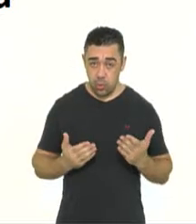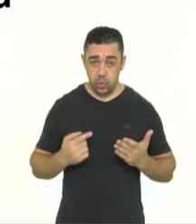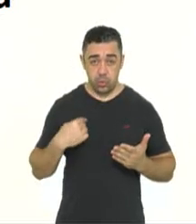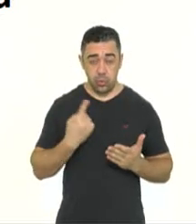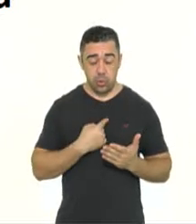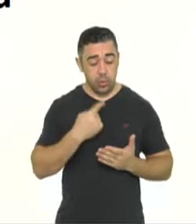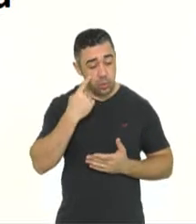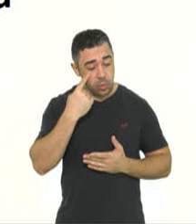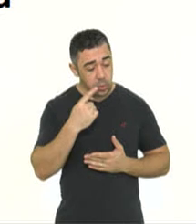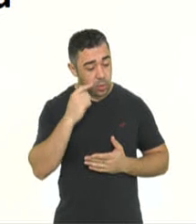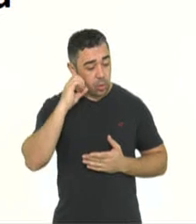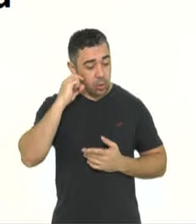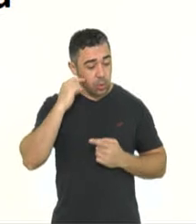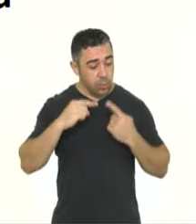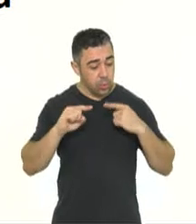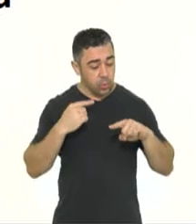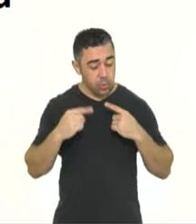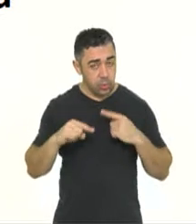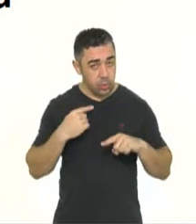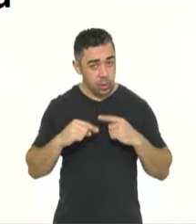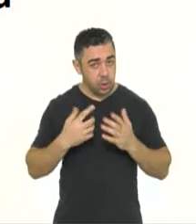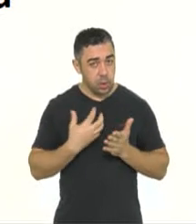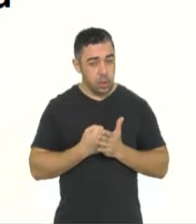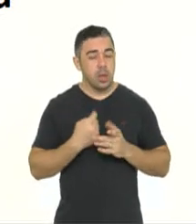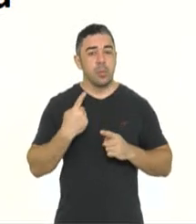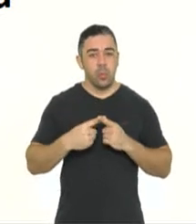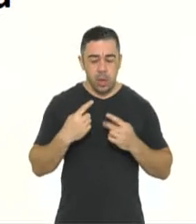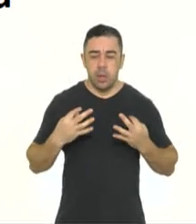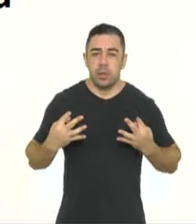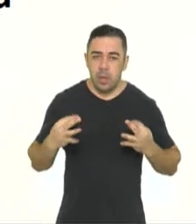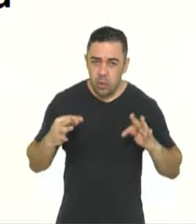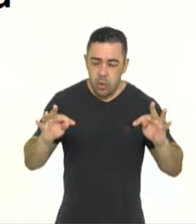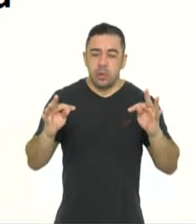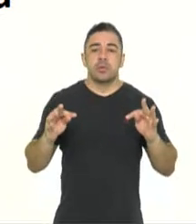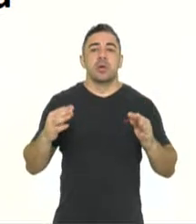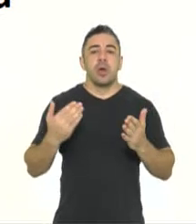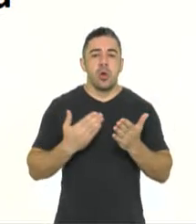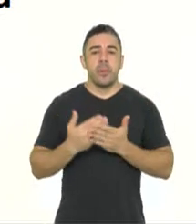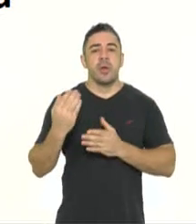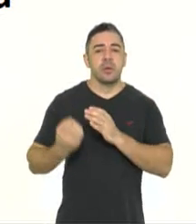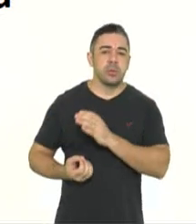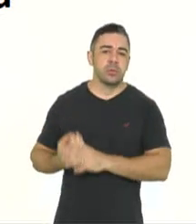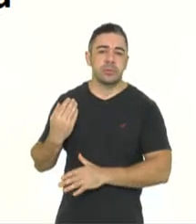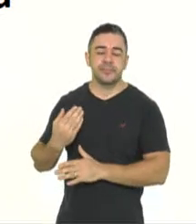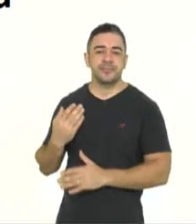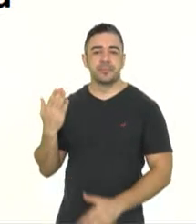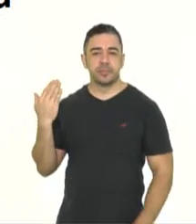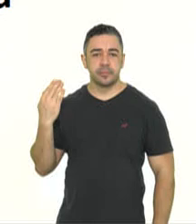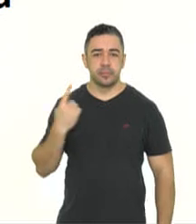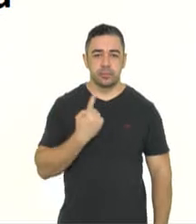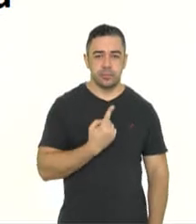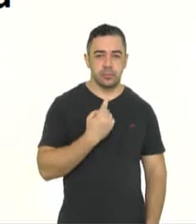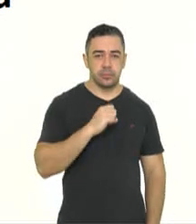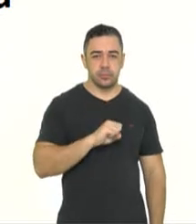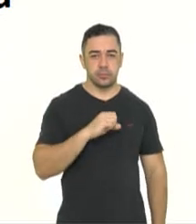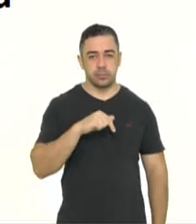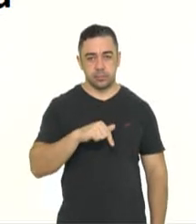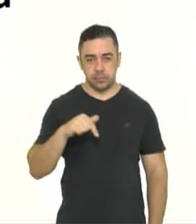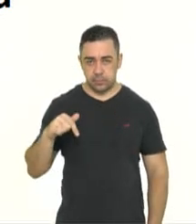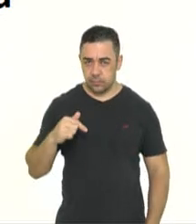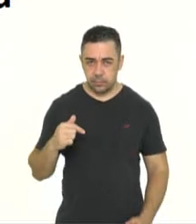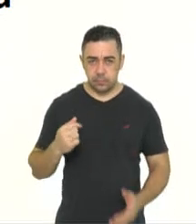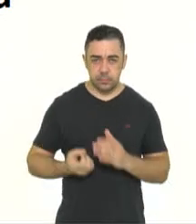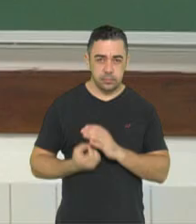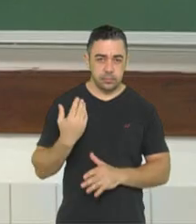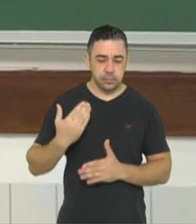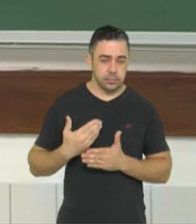ouvimos músicas gravadas, é por causa do avanço tecnológico iniciado na segunda metade do século XIX.